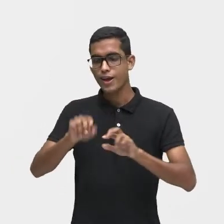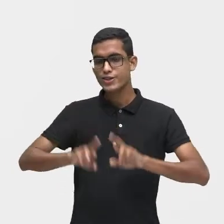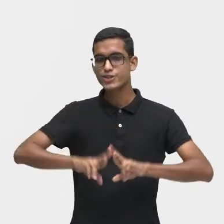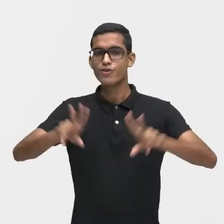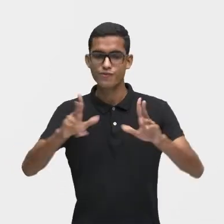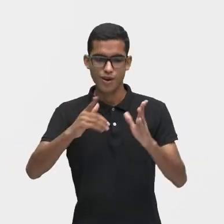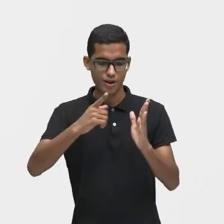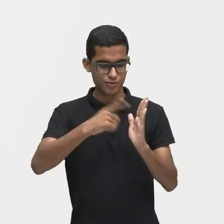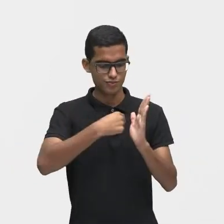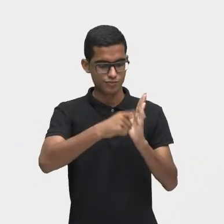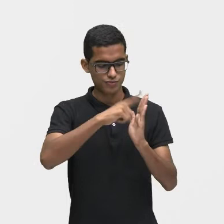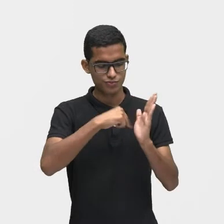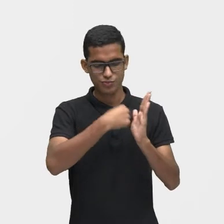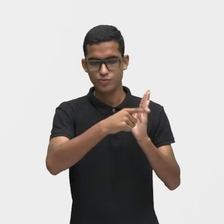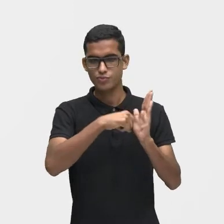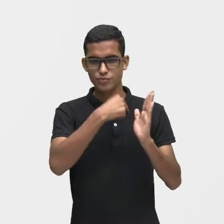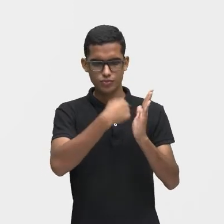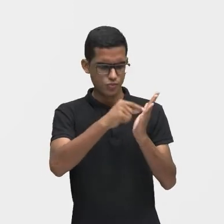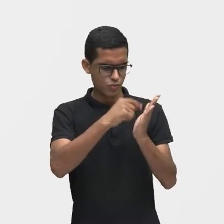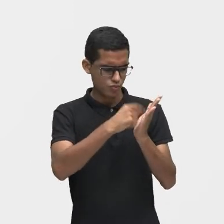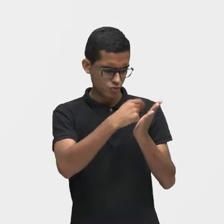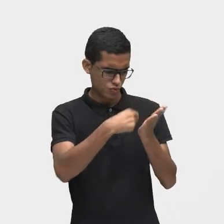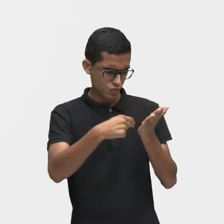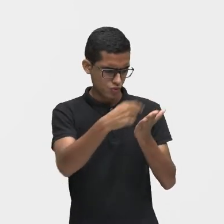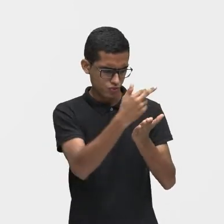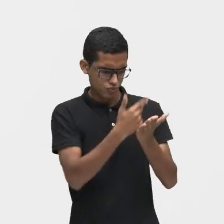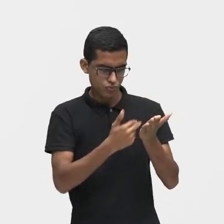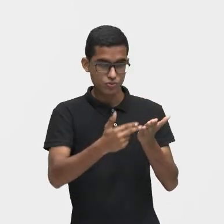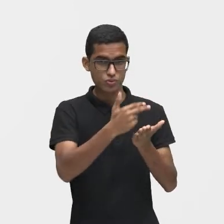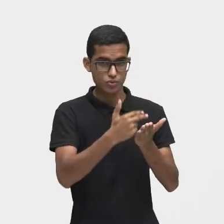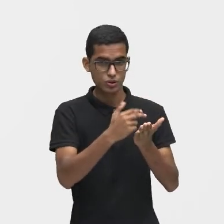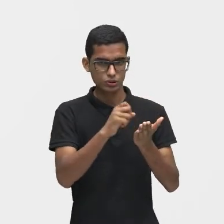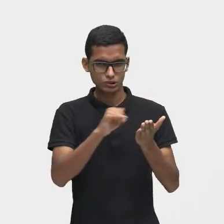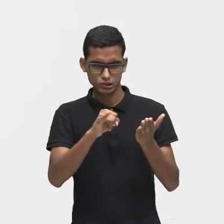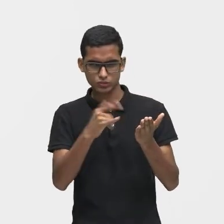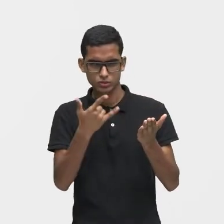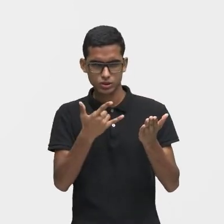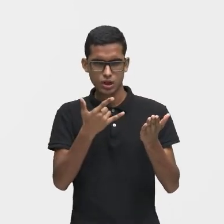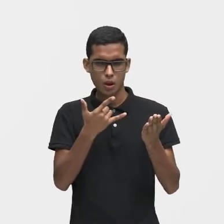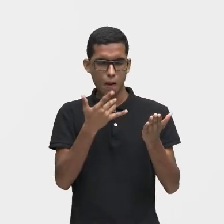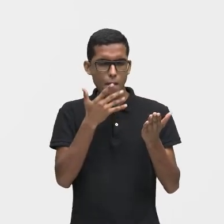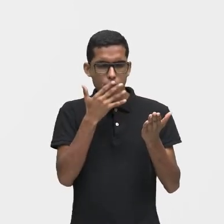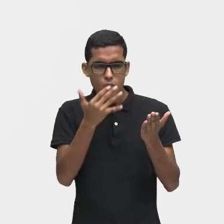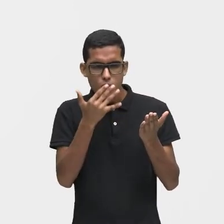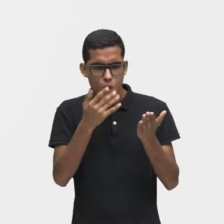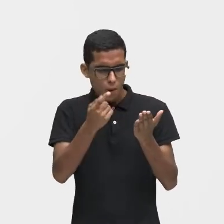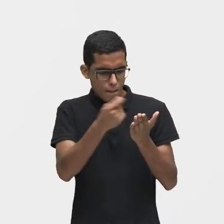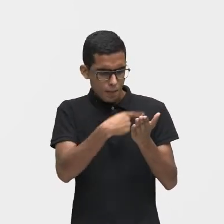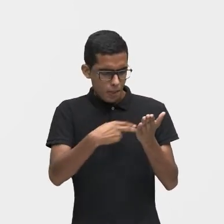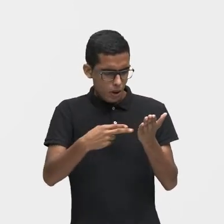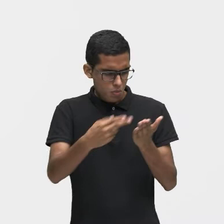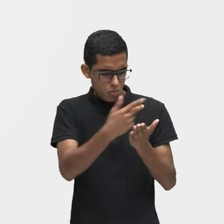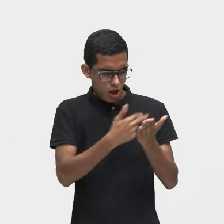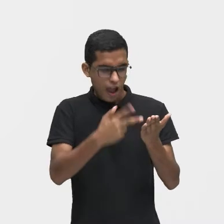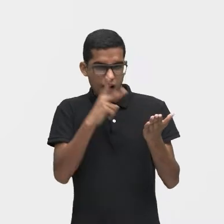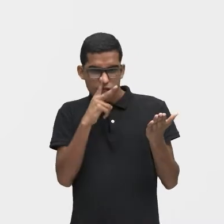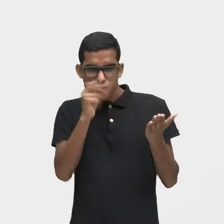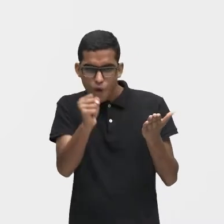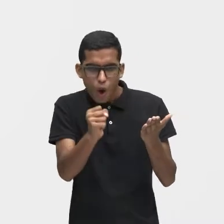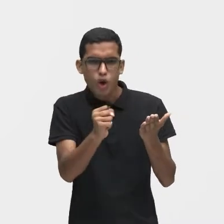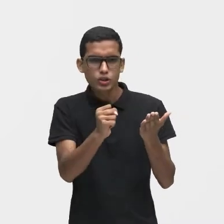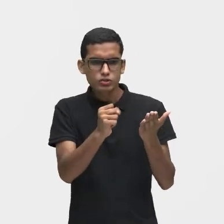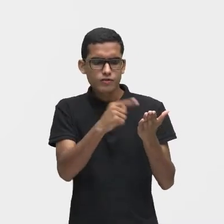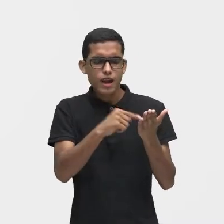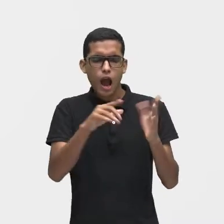pintar com bastante força, o tom vai ficar mais escuro. Se for mais leve, vai ser